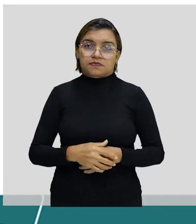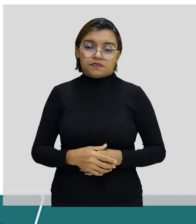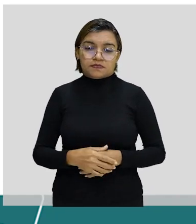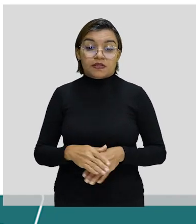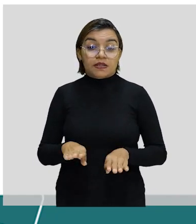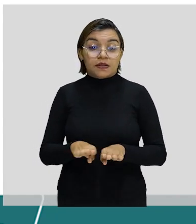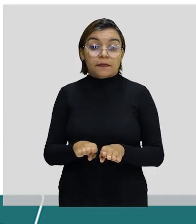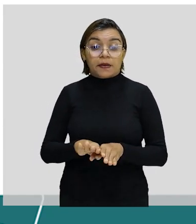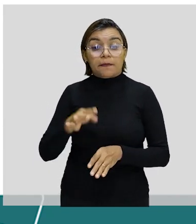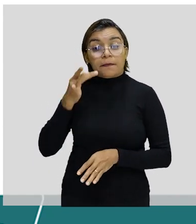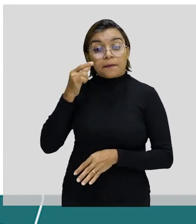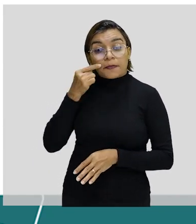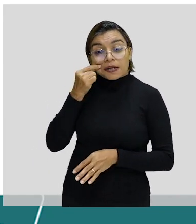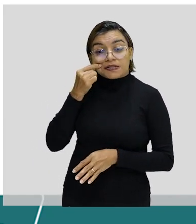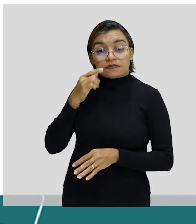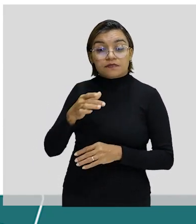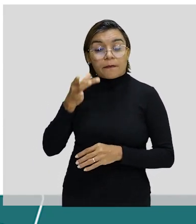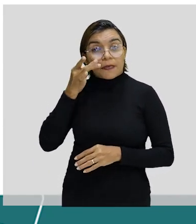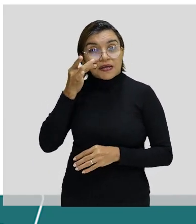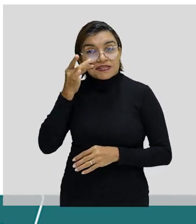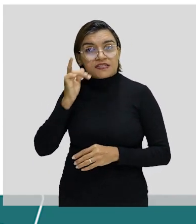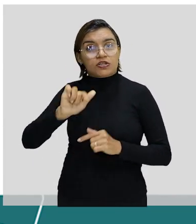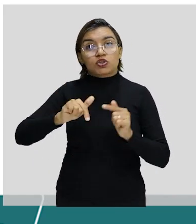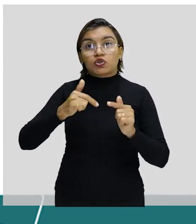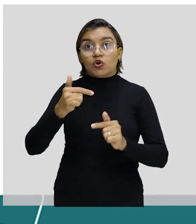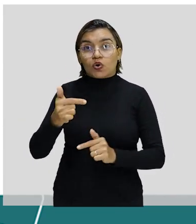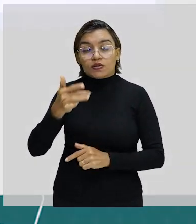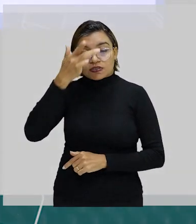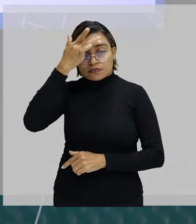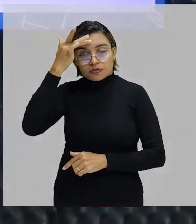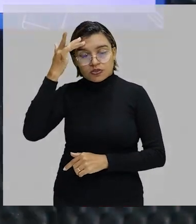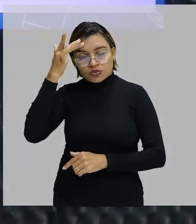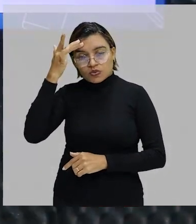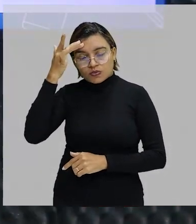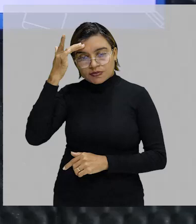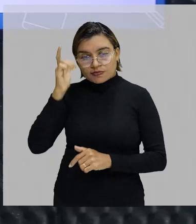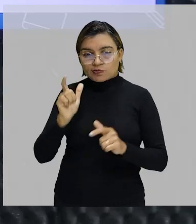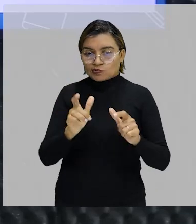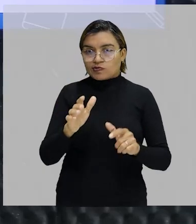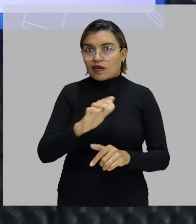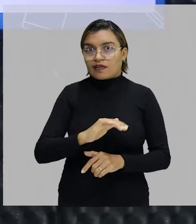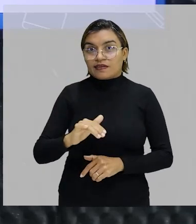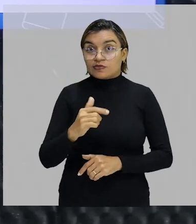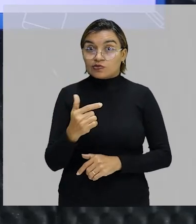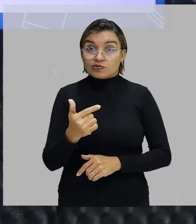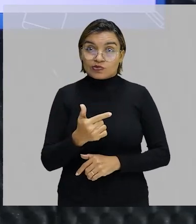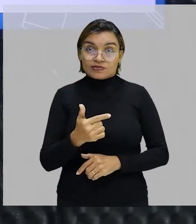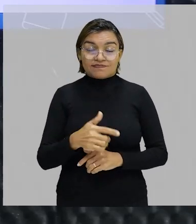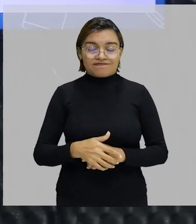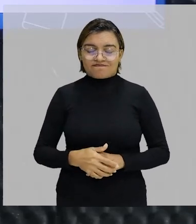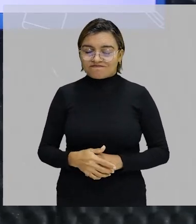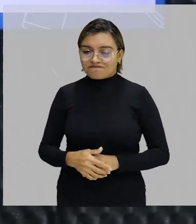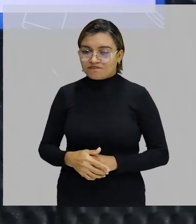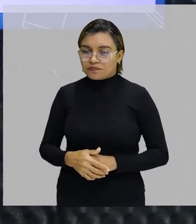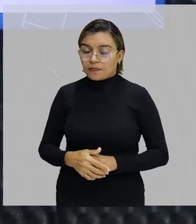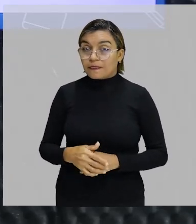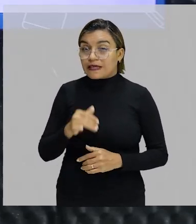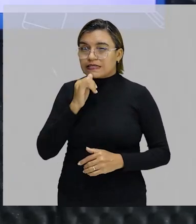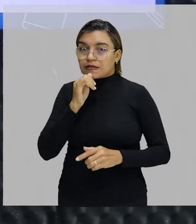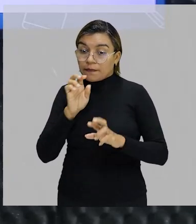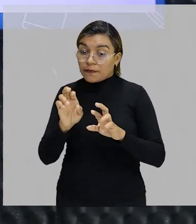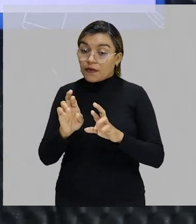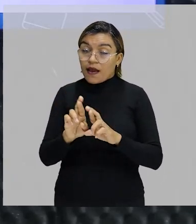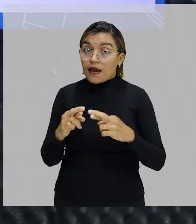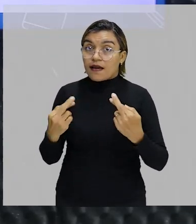a presença de outras pessoas que estão no anexo 2. É só um exemplo. Então, quando acontece uma reunião, na ata